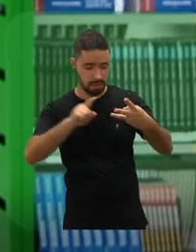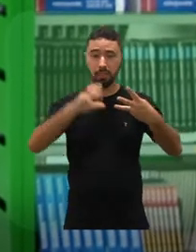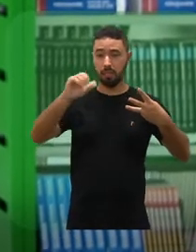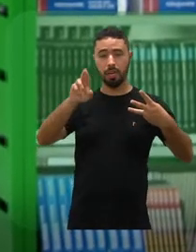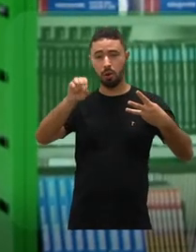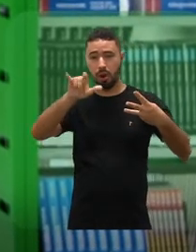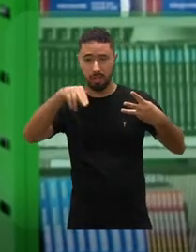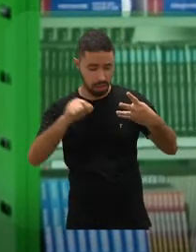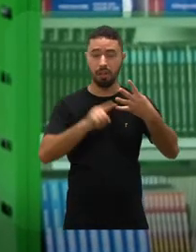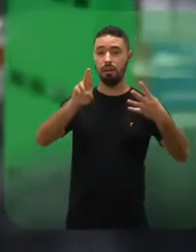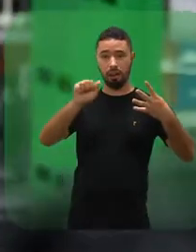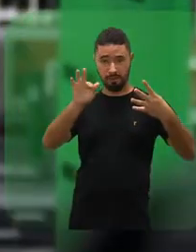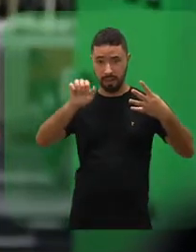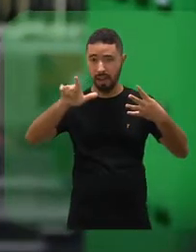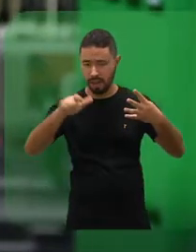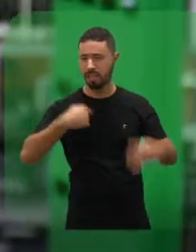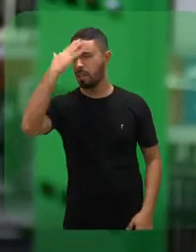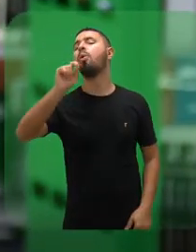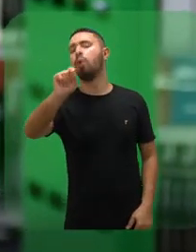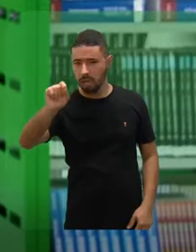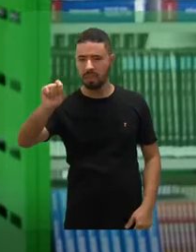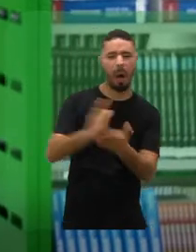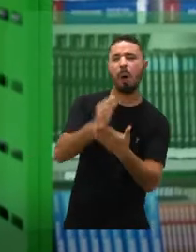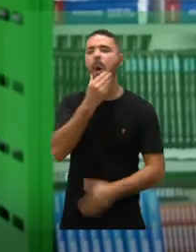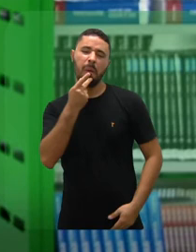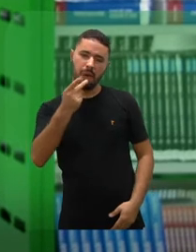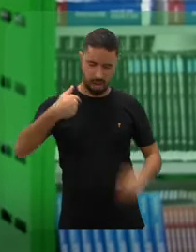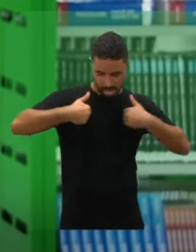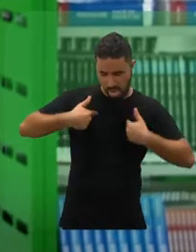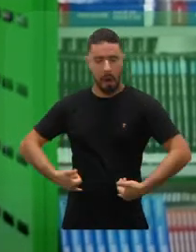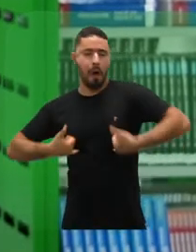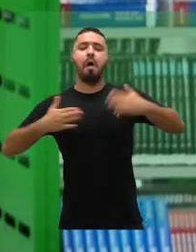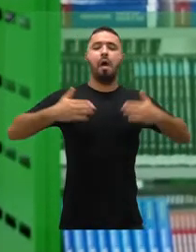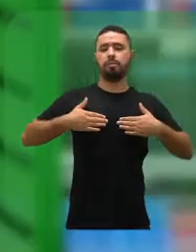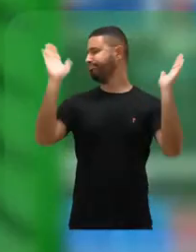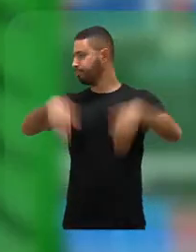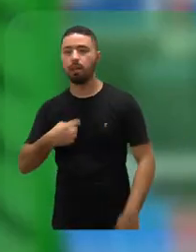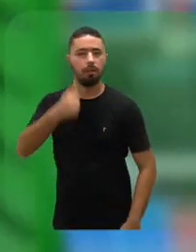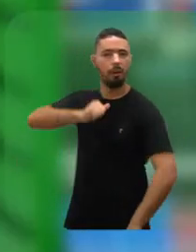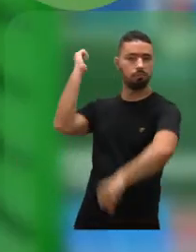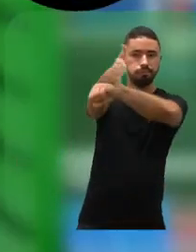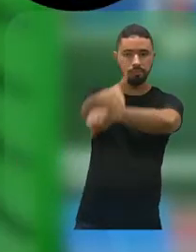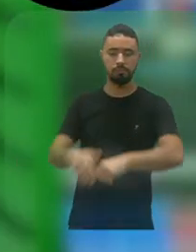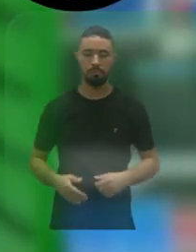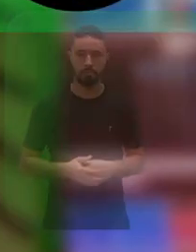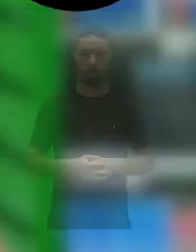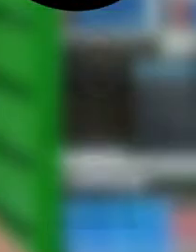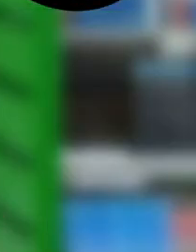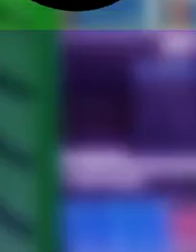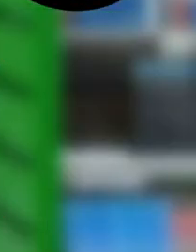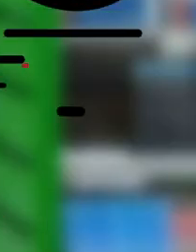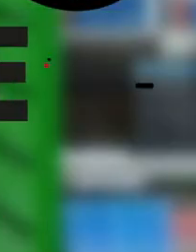as Rafaelas e as Gabrielas. E sabe o que eu também sou? Eu sou mais mulher do que muito macho é homem.